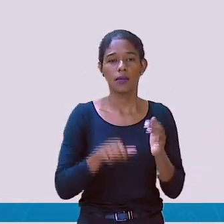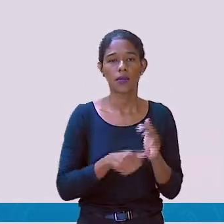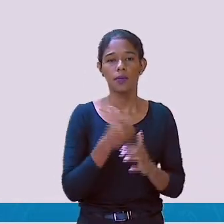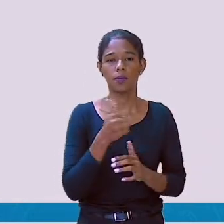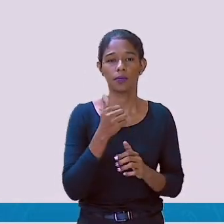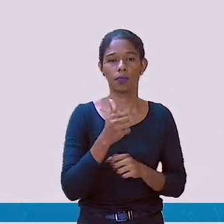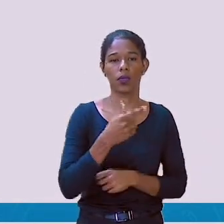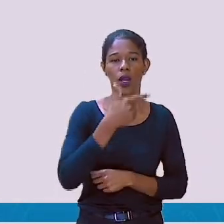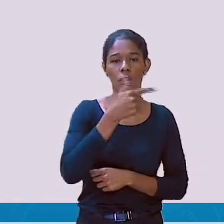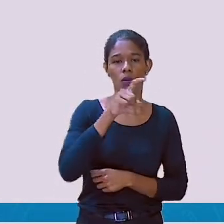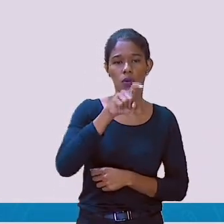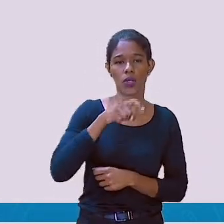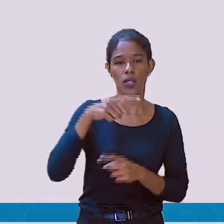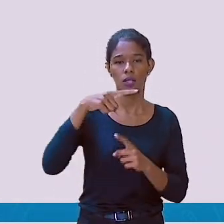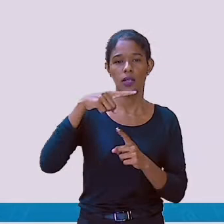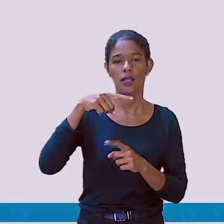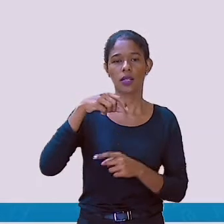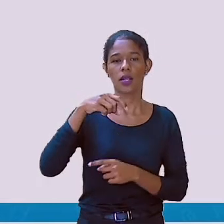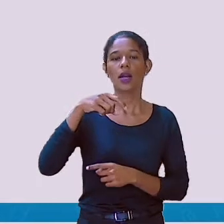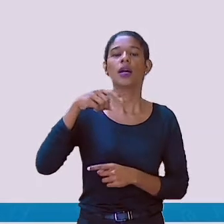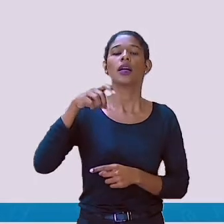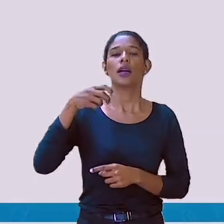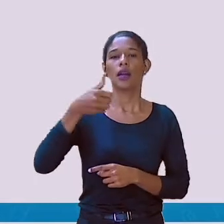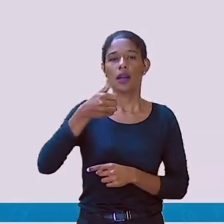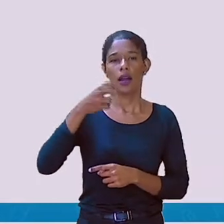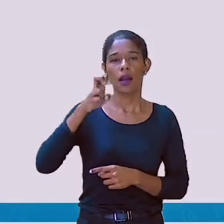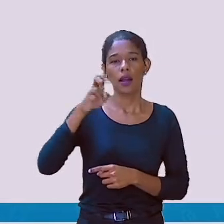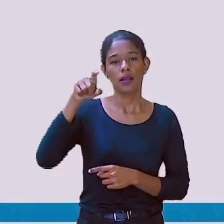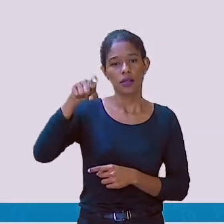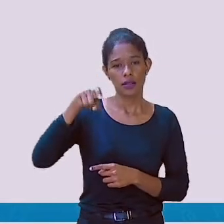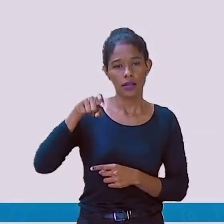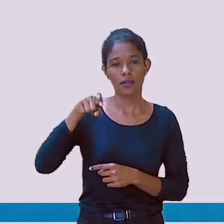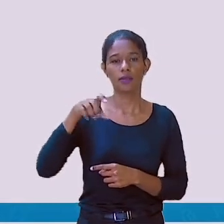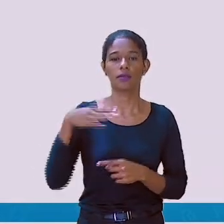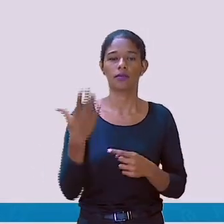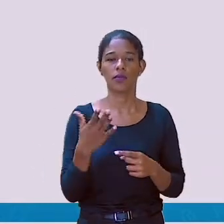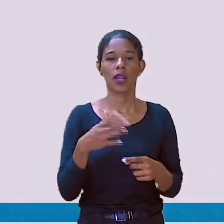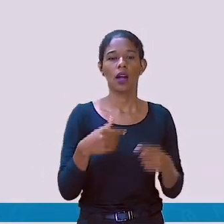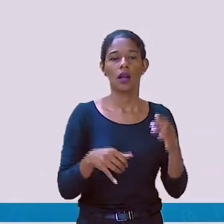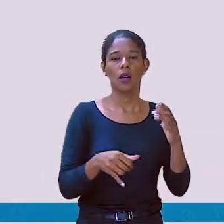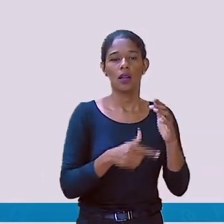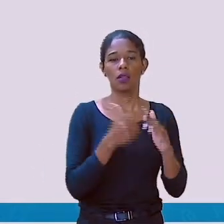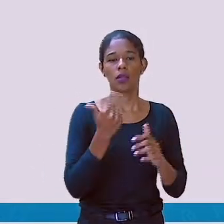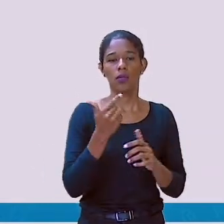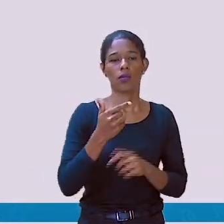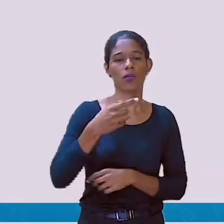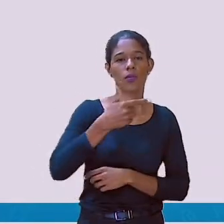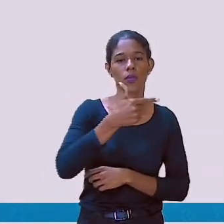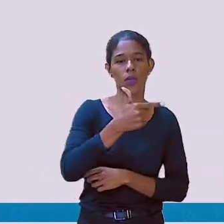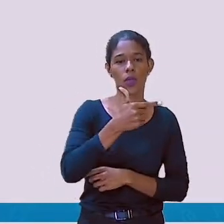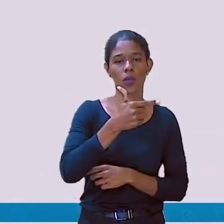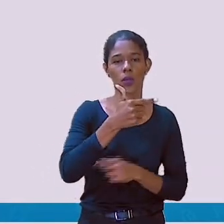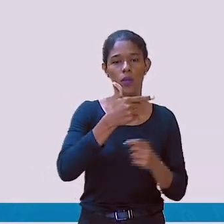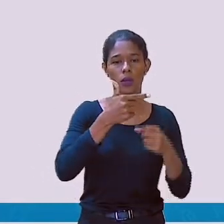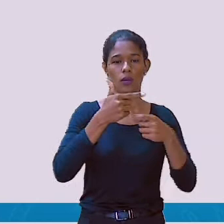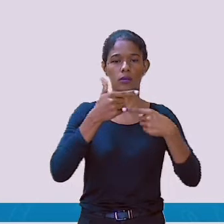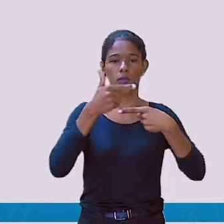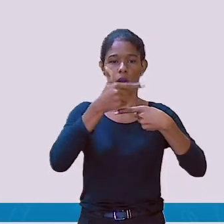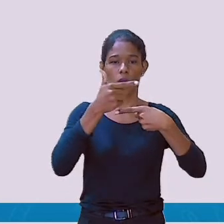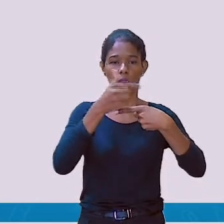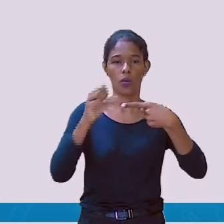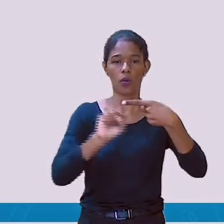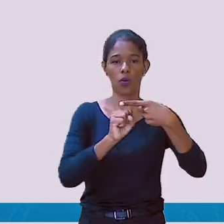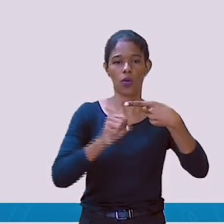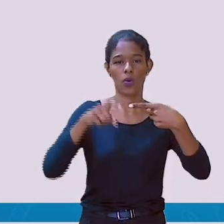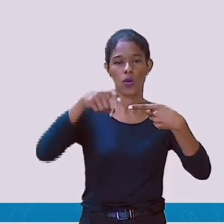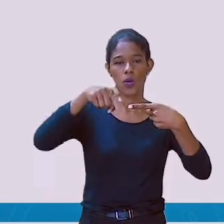2, 2/8, x ao quadrado, y à quinta potência. E 6x ao quadrado, y à